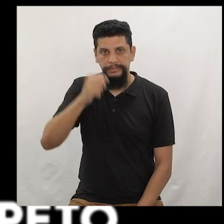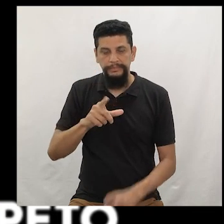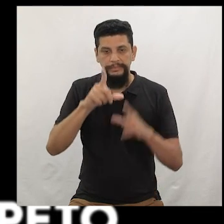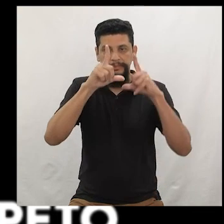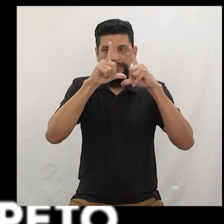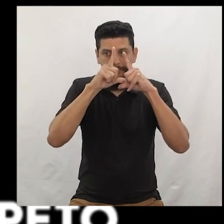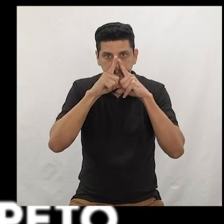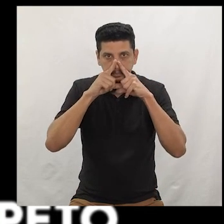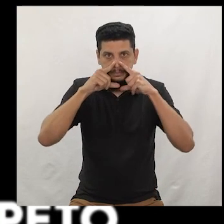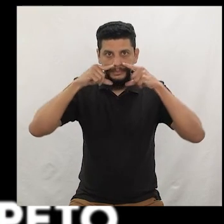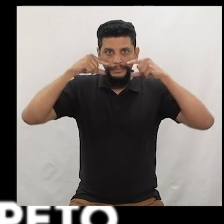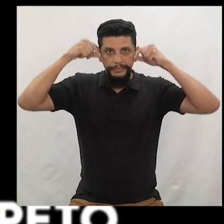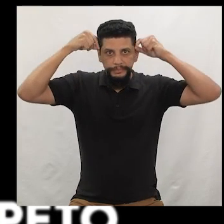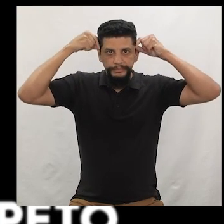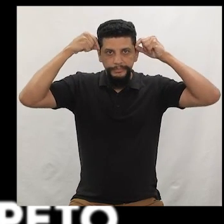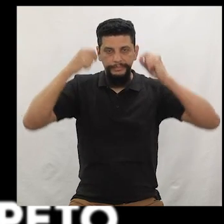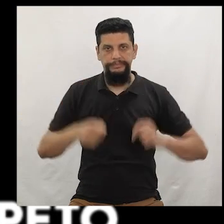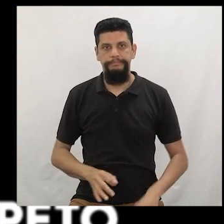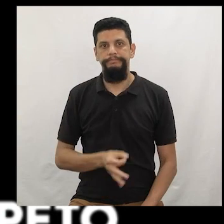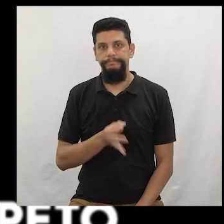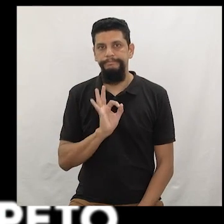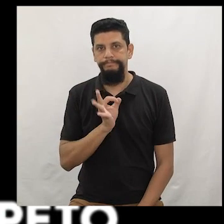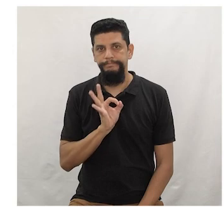de colocar a nossa máscara.